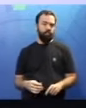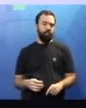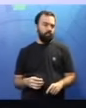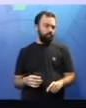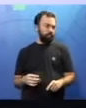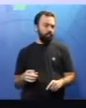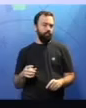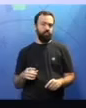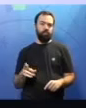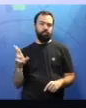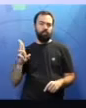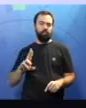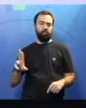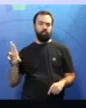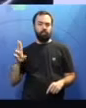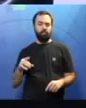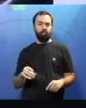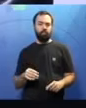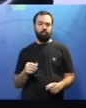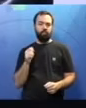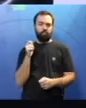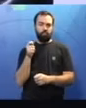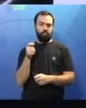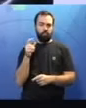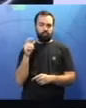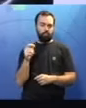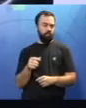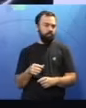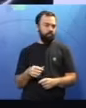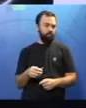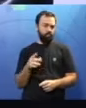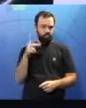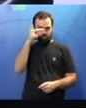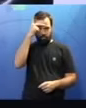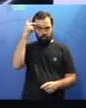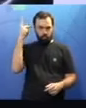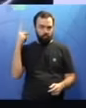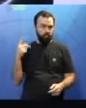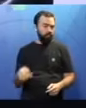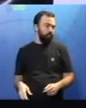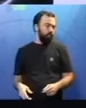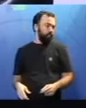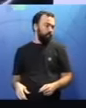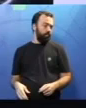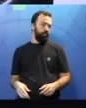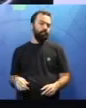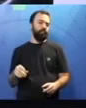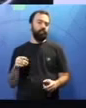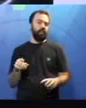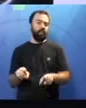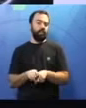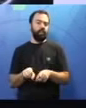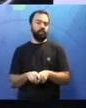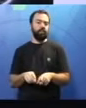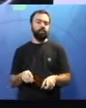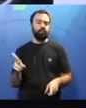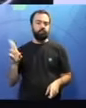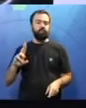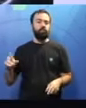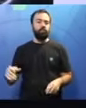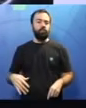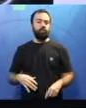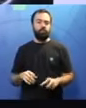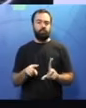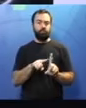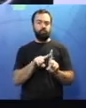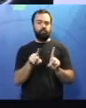aparelho é muito usado pelos pescadores. Um outro tipo de utilidade é ultrassonografia, onde a gente pode ver